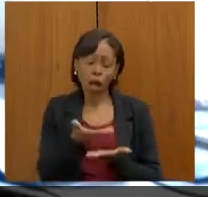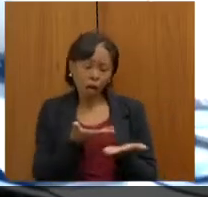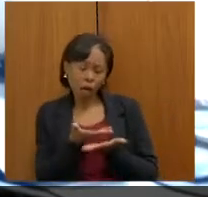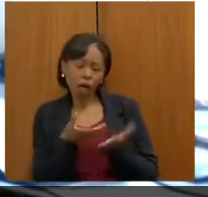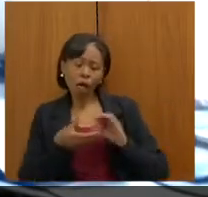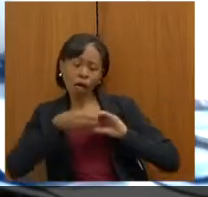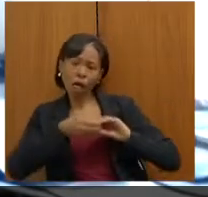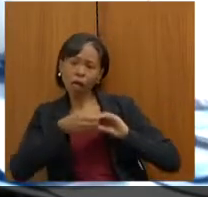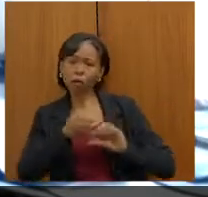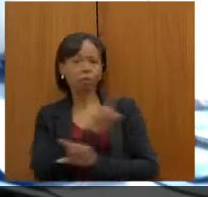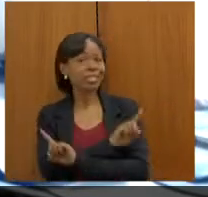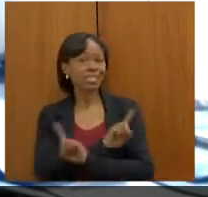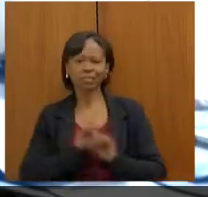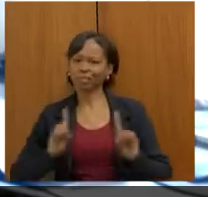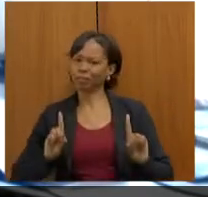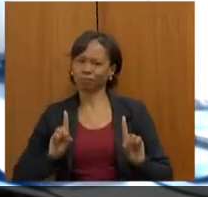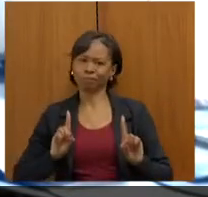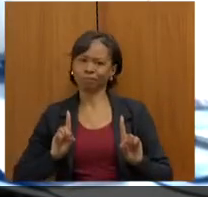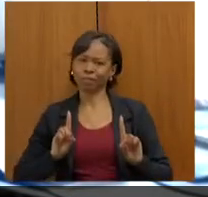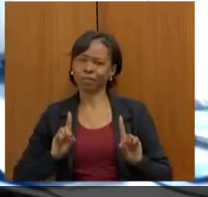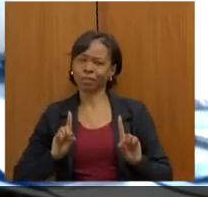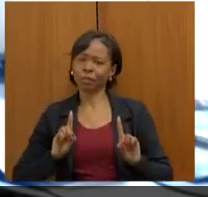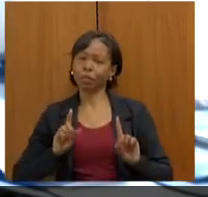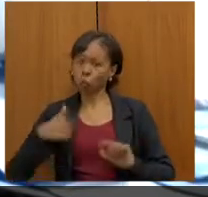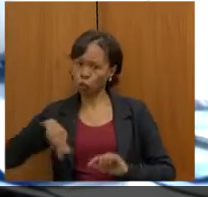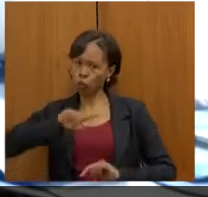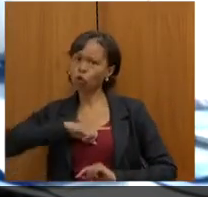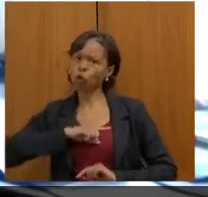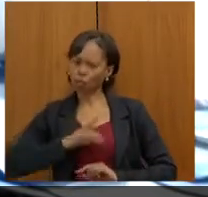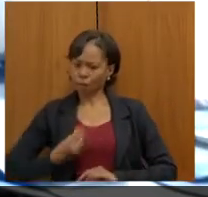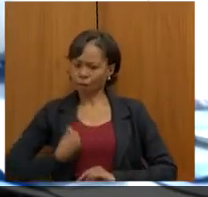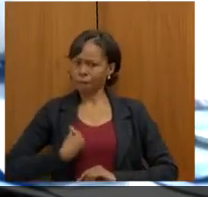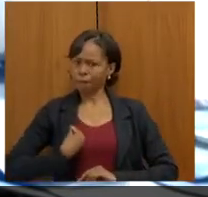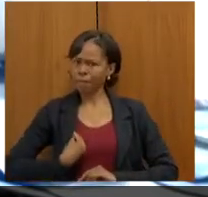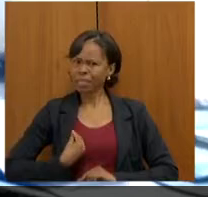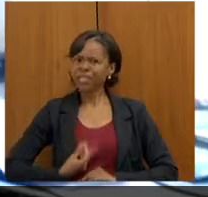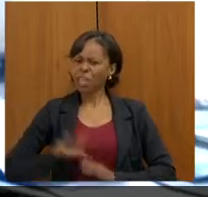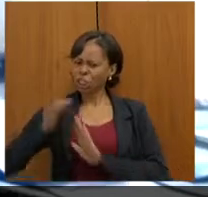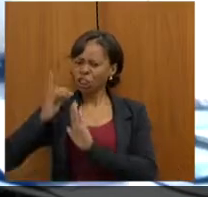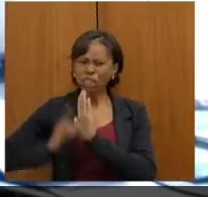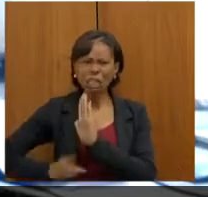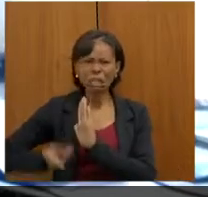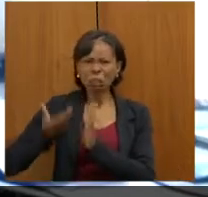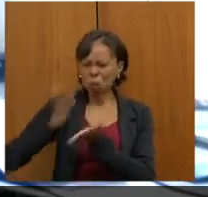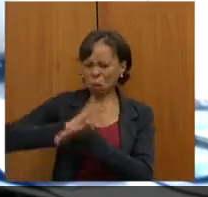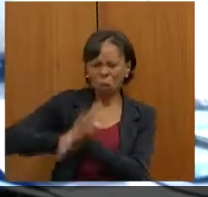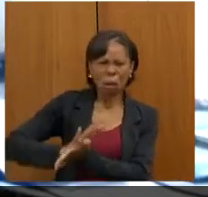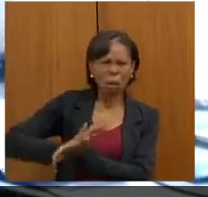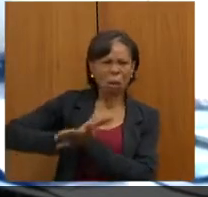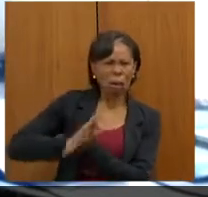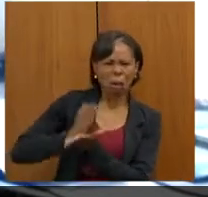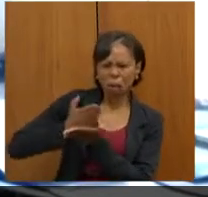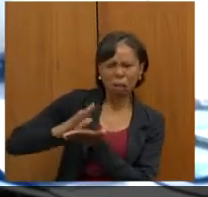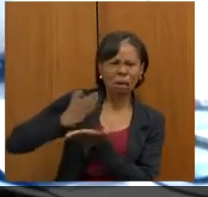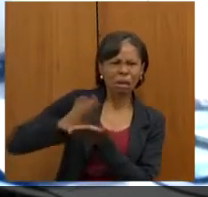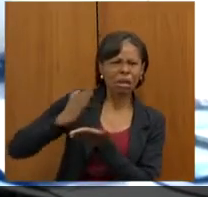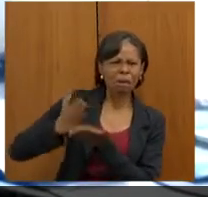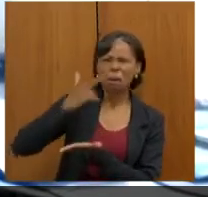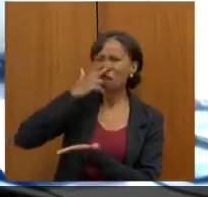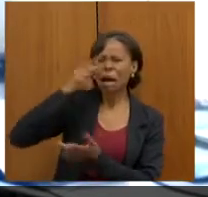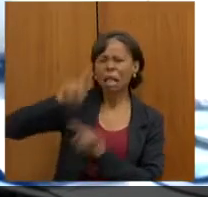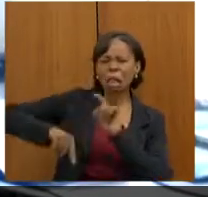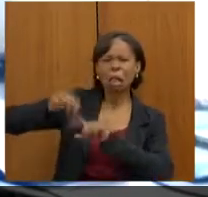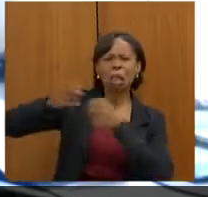criado por uns e somente temos nossas vidas e direitos Roubados como tratadas como se fosse usar calorias adquiridas